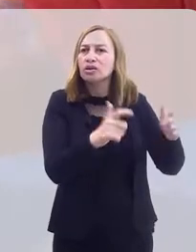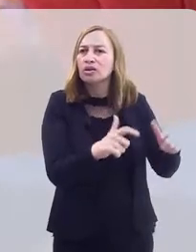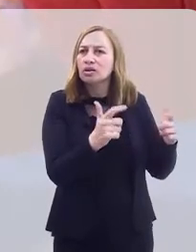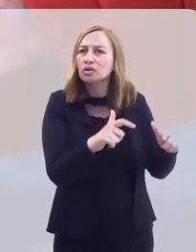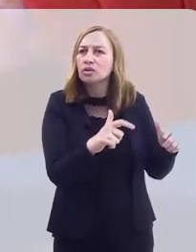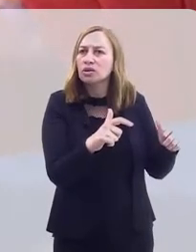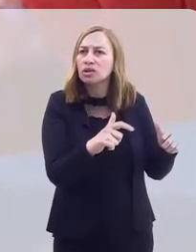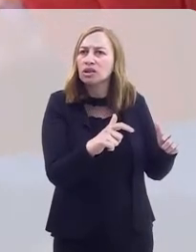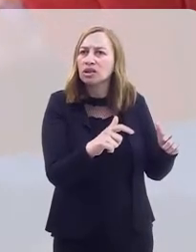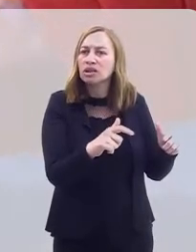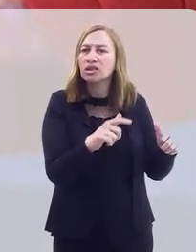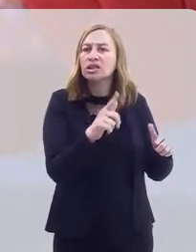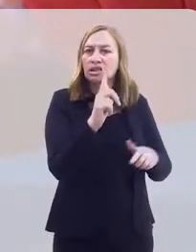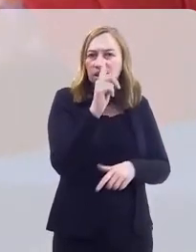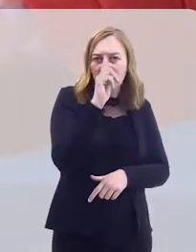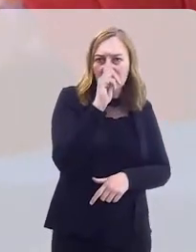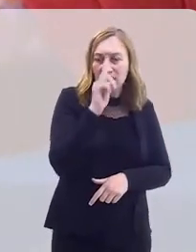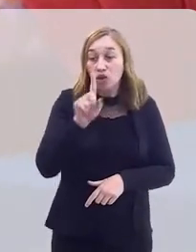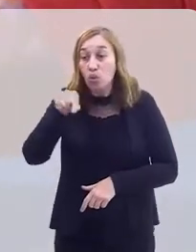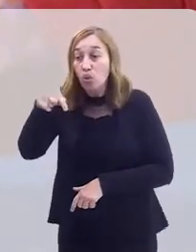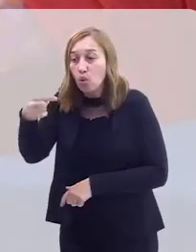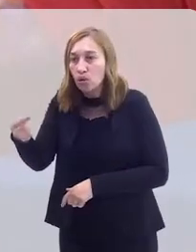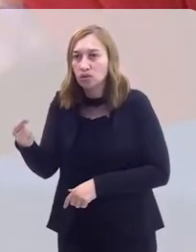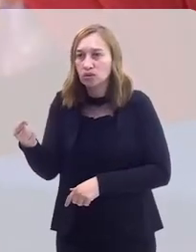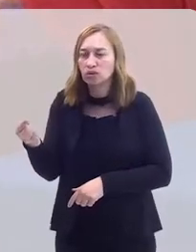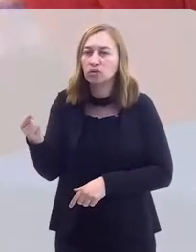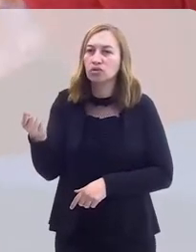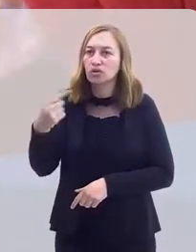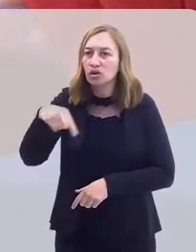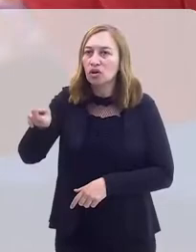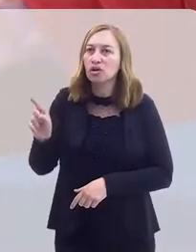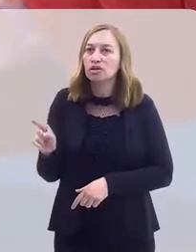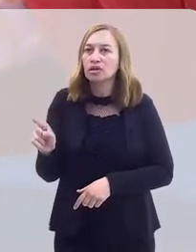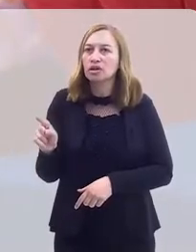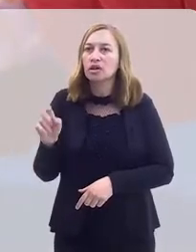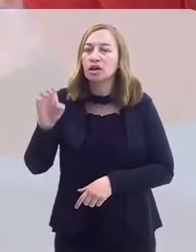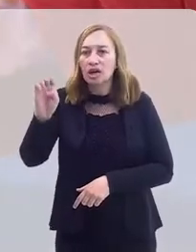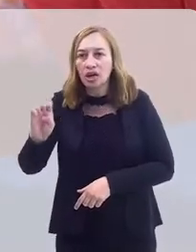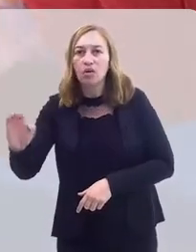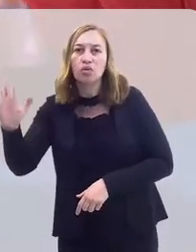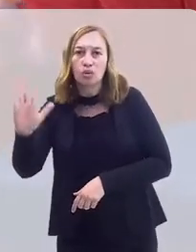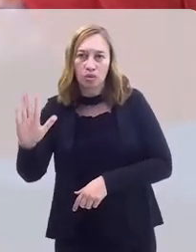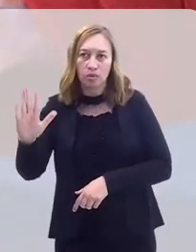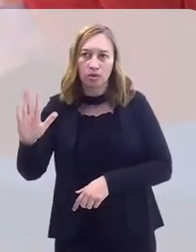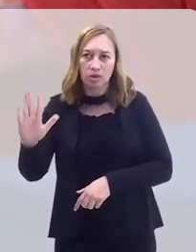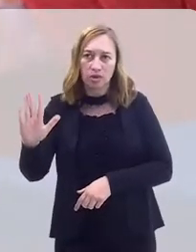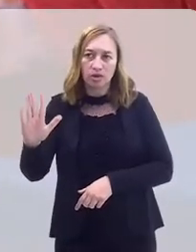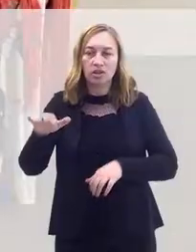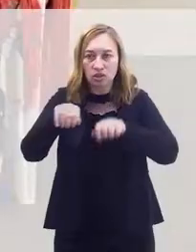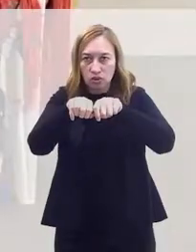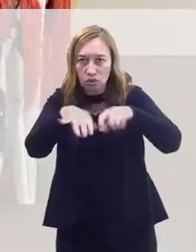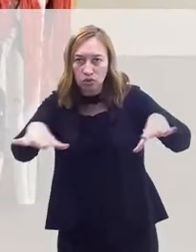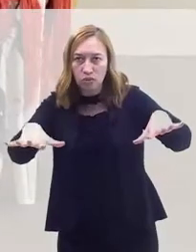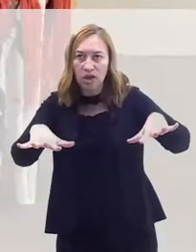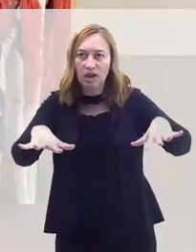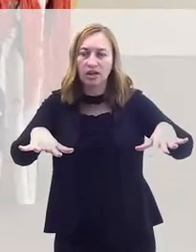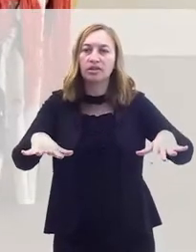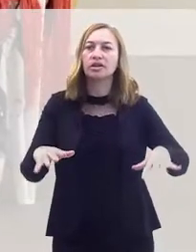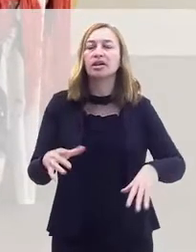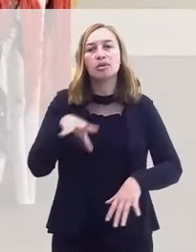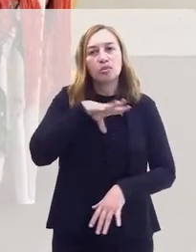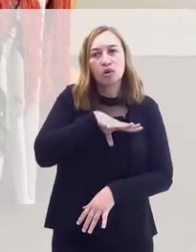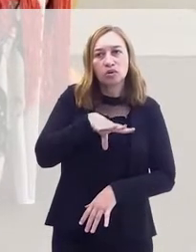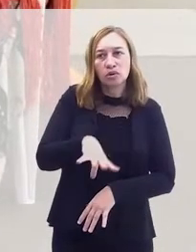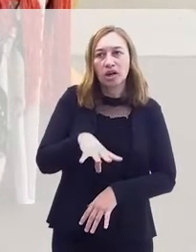na região da Grécia, e outros foram para a Europa. Né, se divulgaram lá